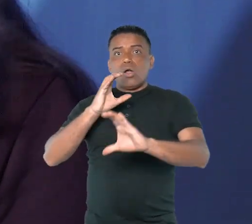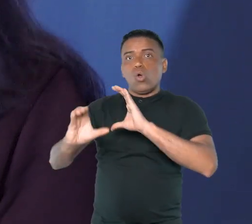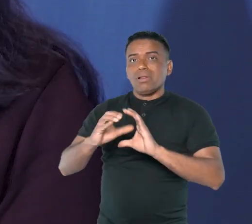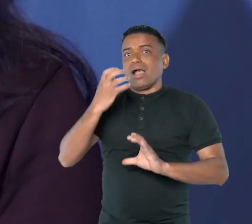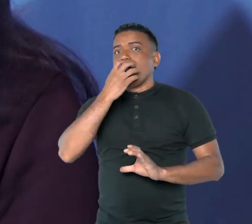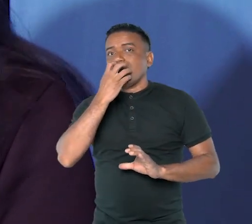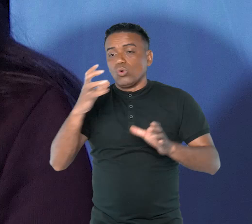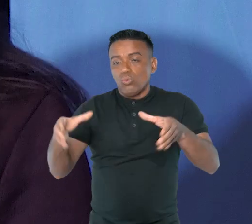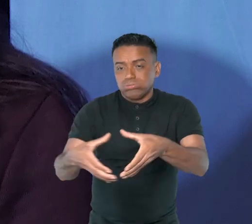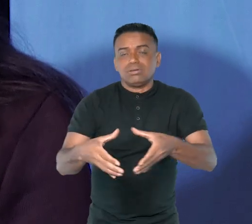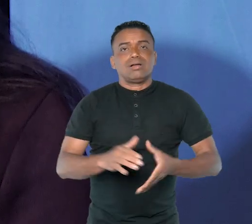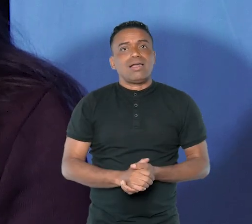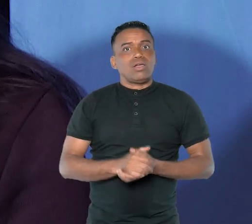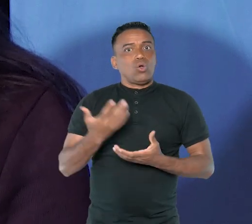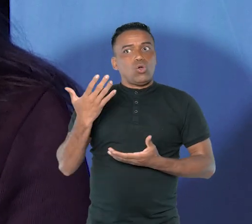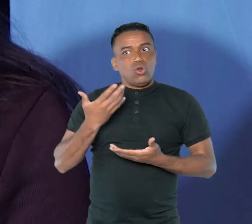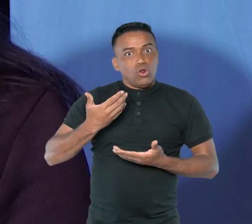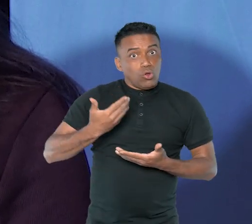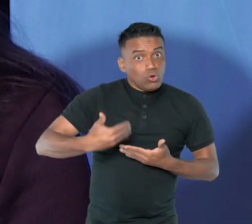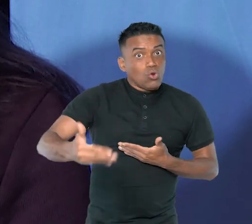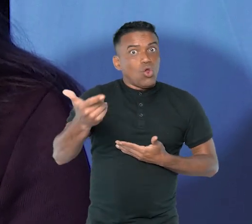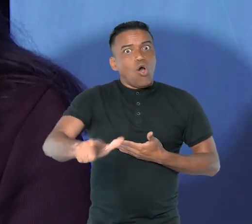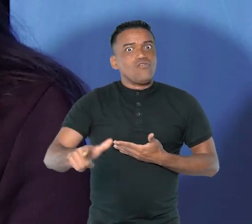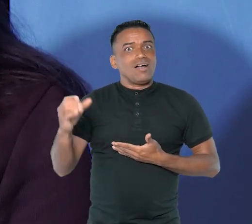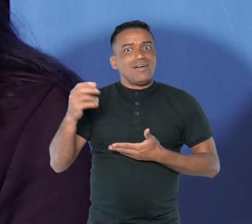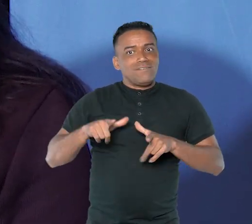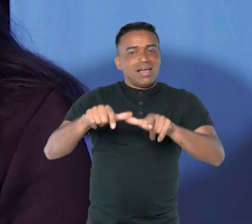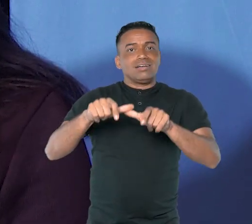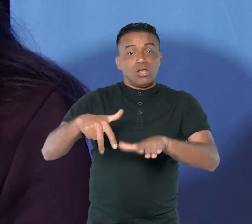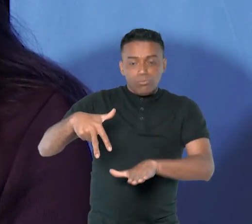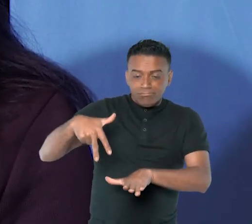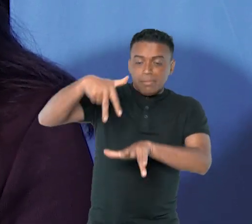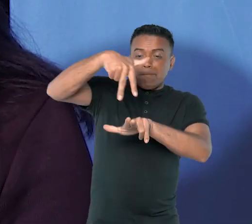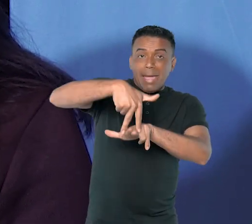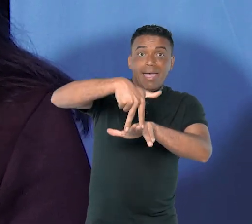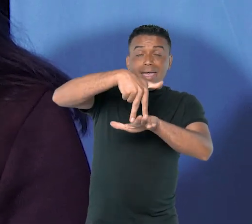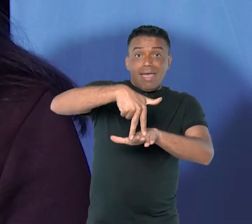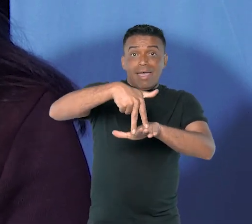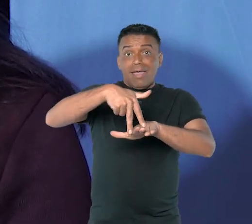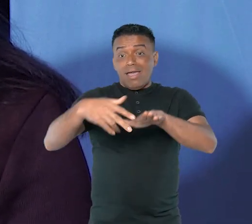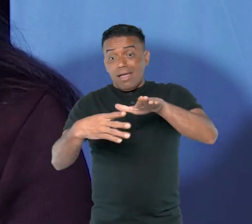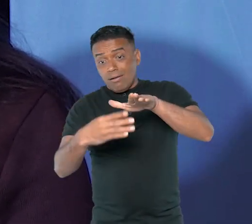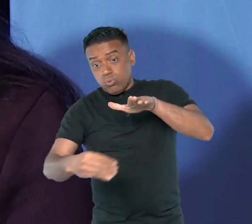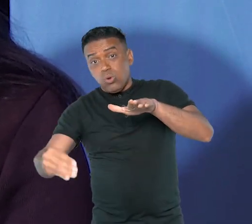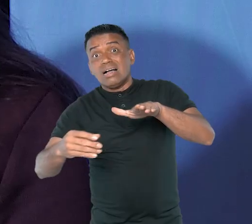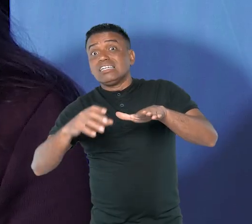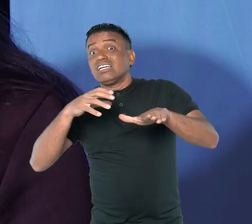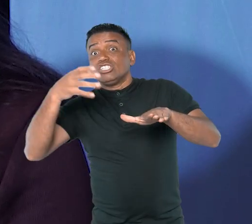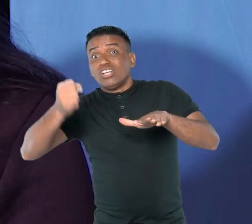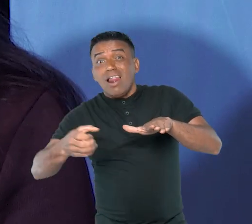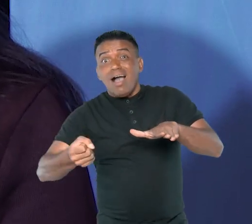me comunicar com os cães. E aí começa uma nova viagem. Estar em pé, no trenó, em cima daquela neve, daquele